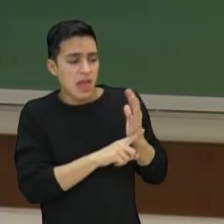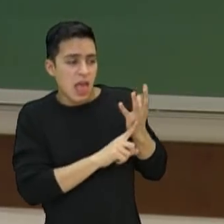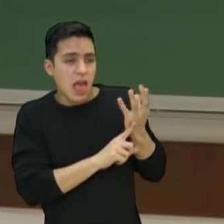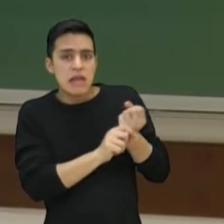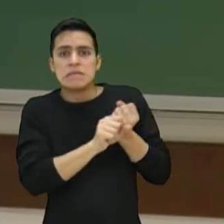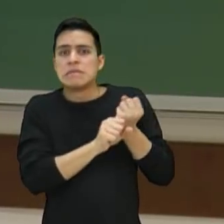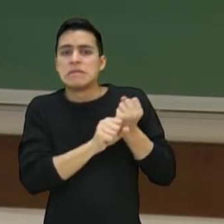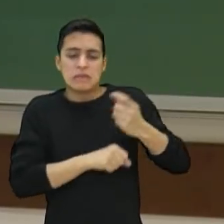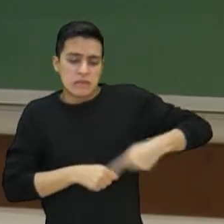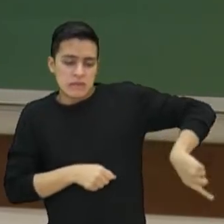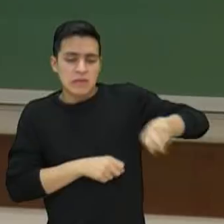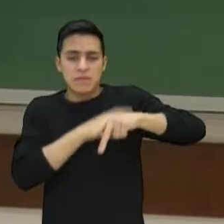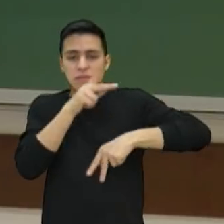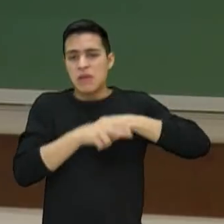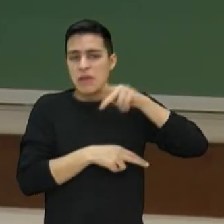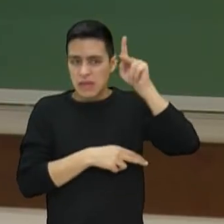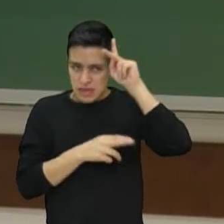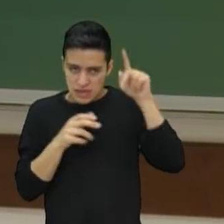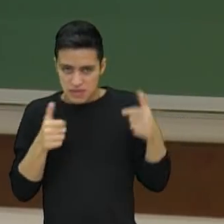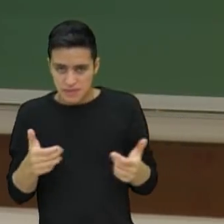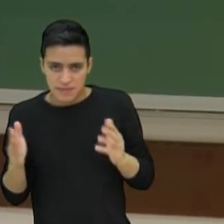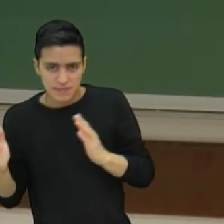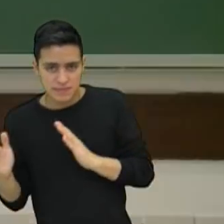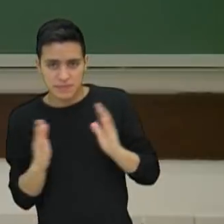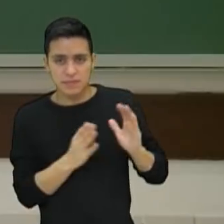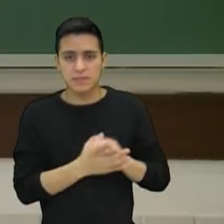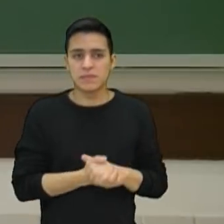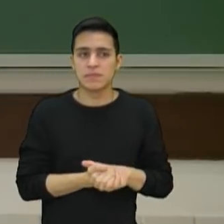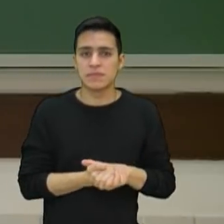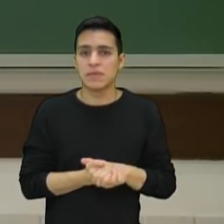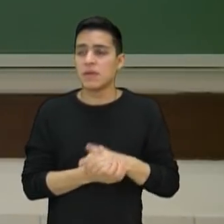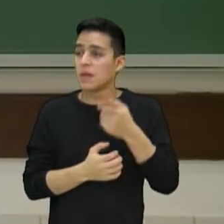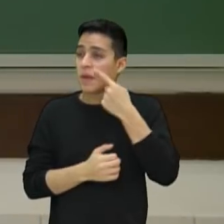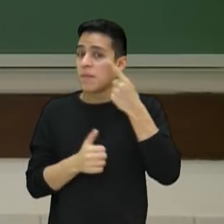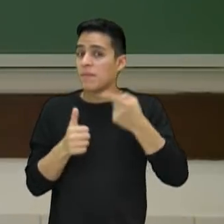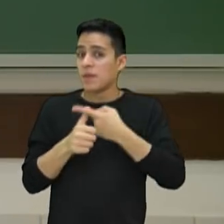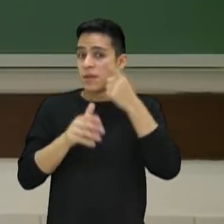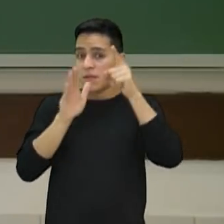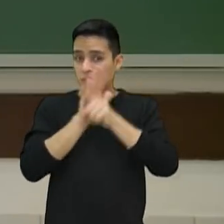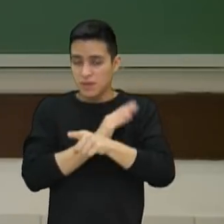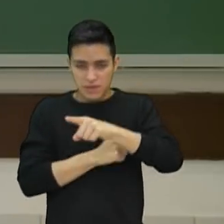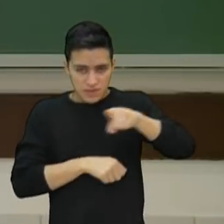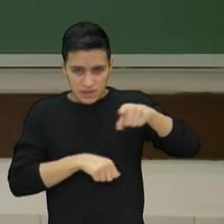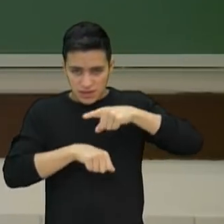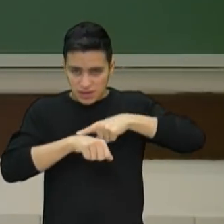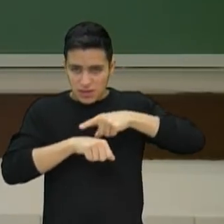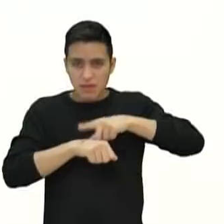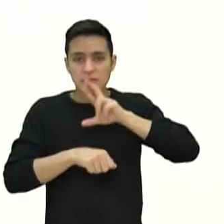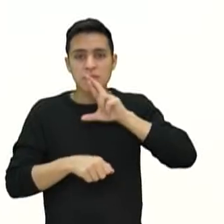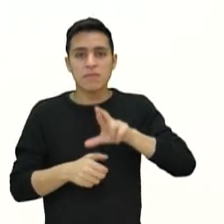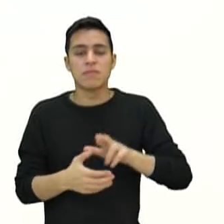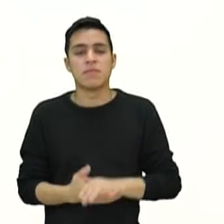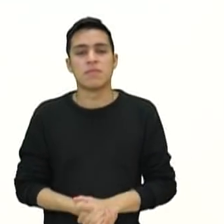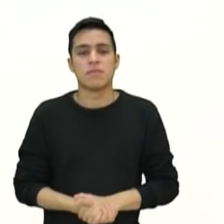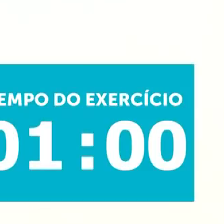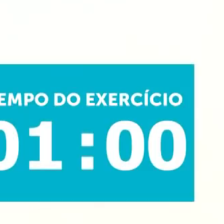do povo indígena, que bacana. Vamos para o primeiro quiz? Vocês têm um tempinho para responder.